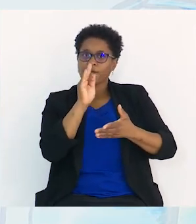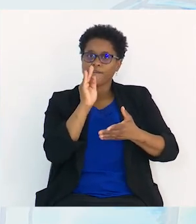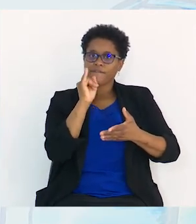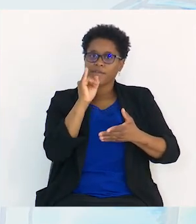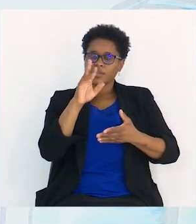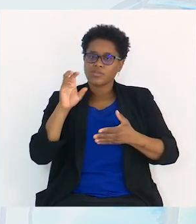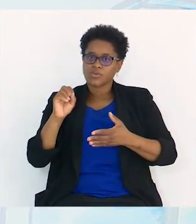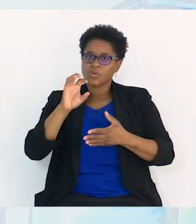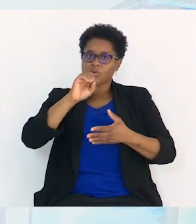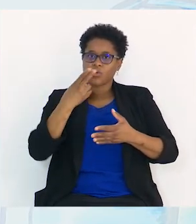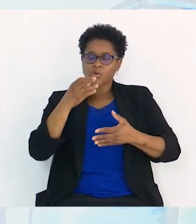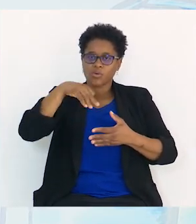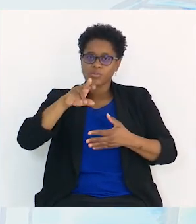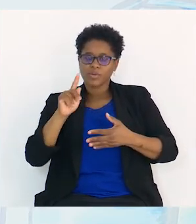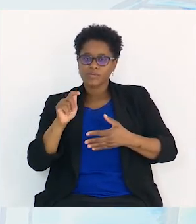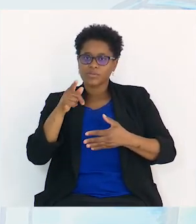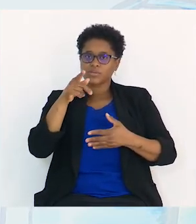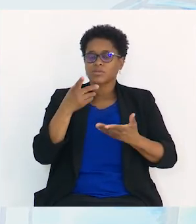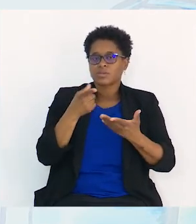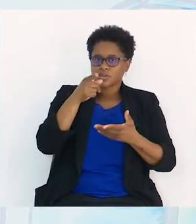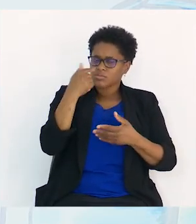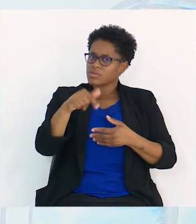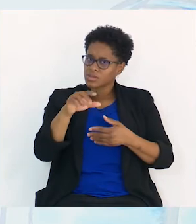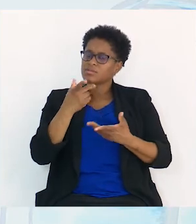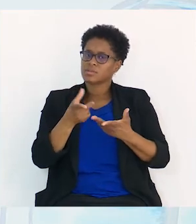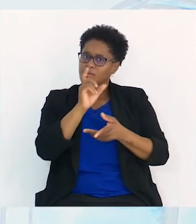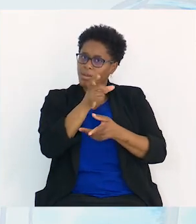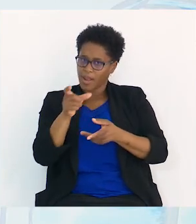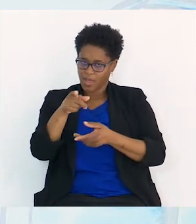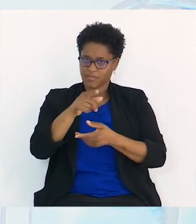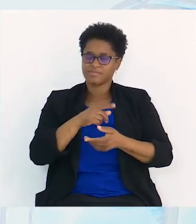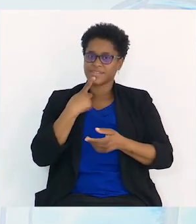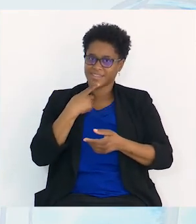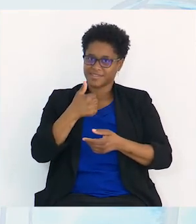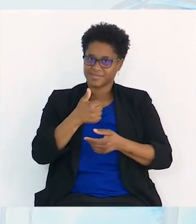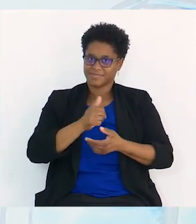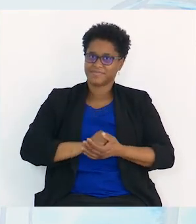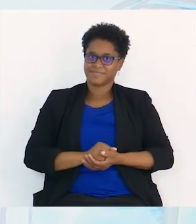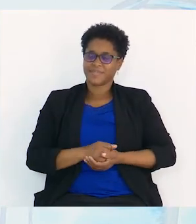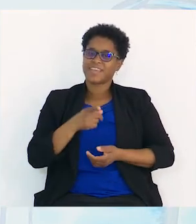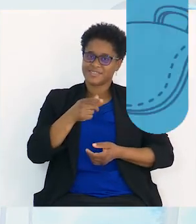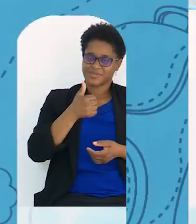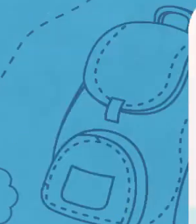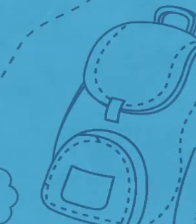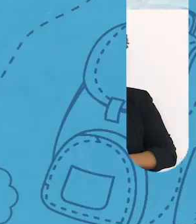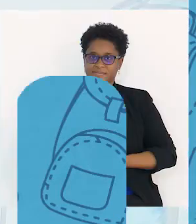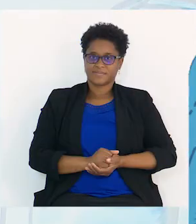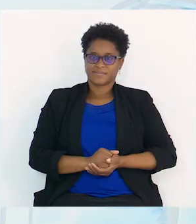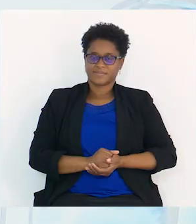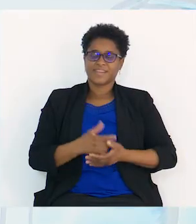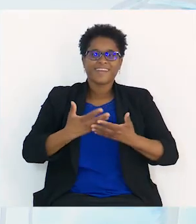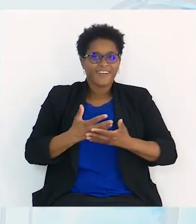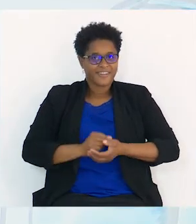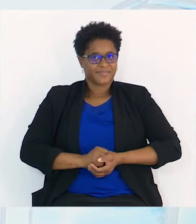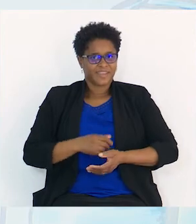o prefixo, ou o sufixo, tu dás a tua classificação da palavra. Tá certo? Isso mesmo. E